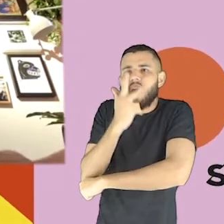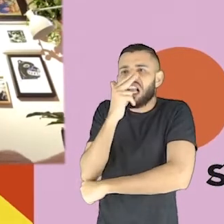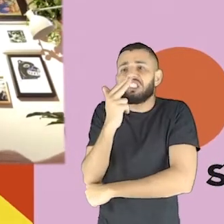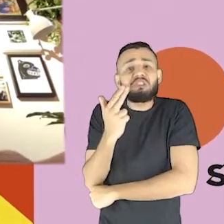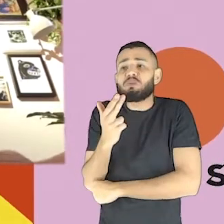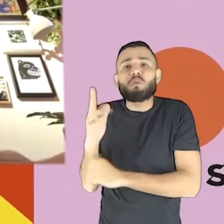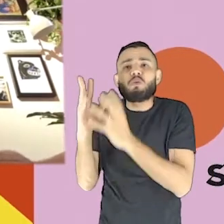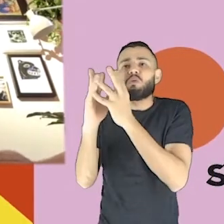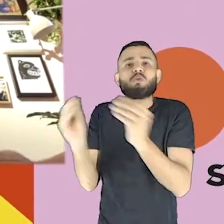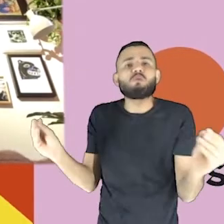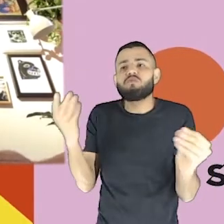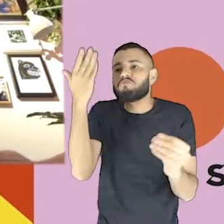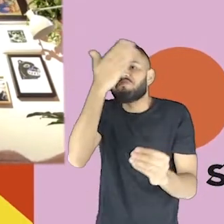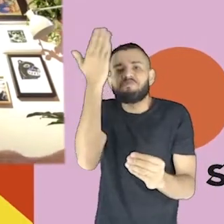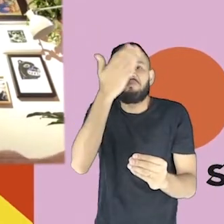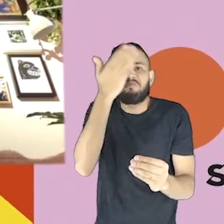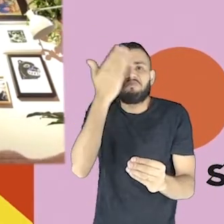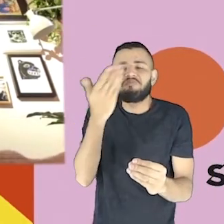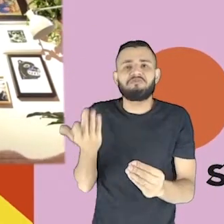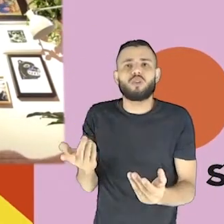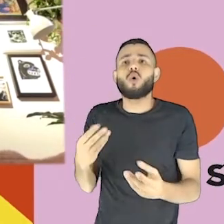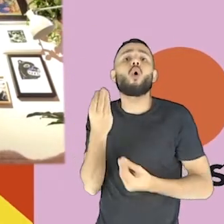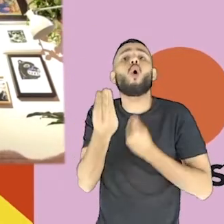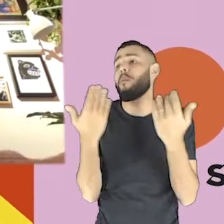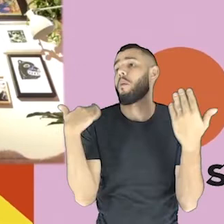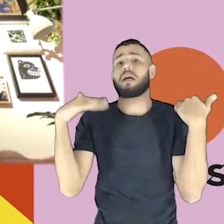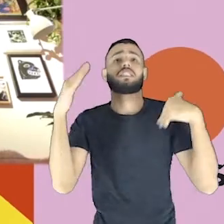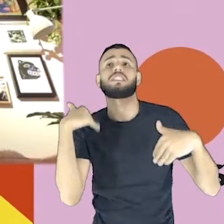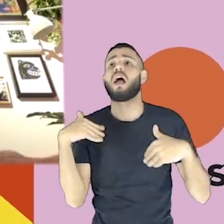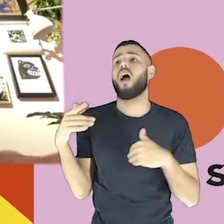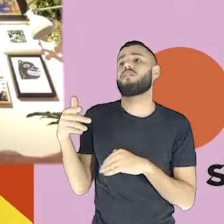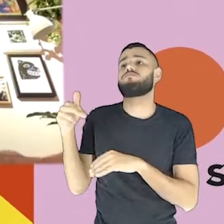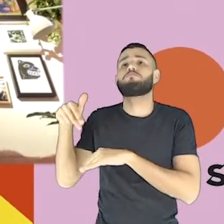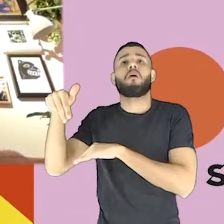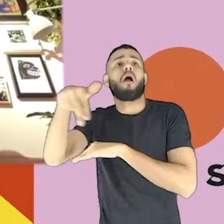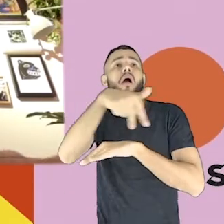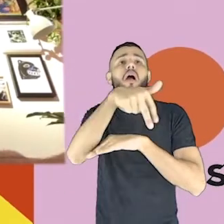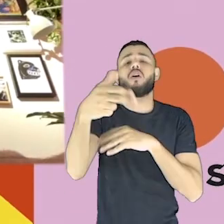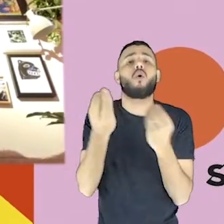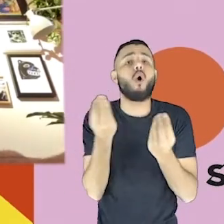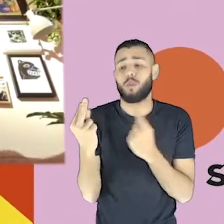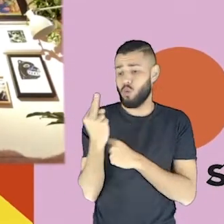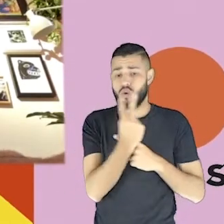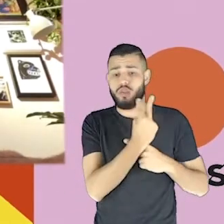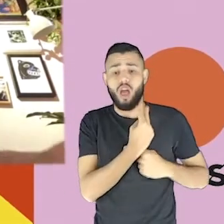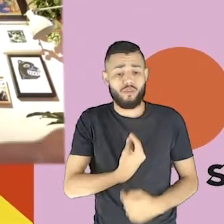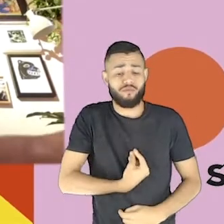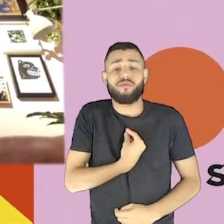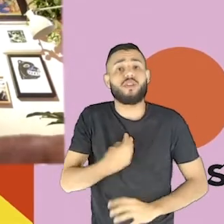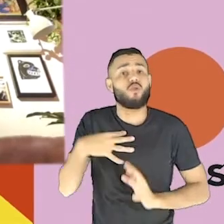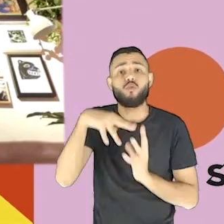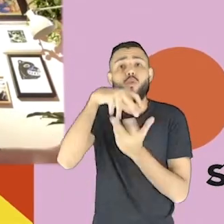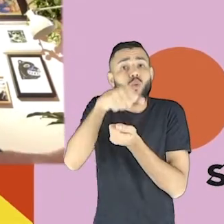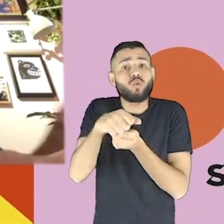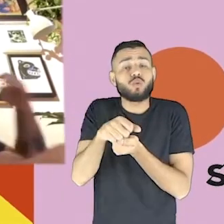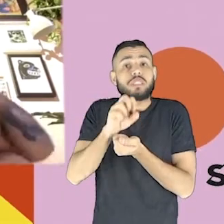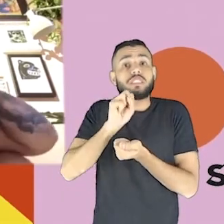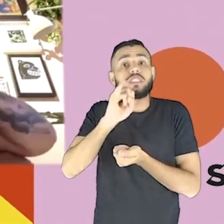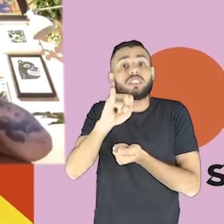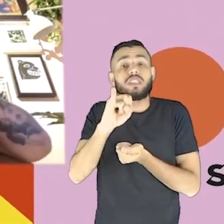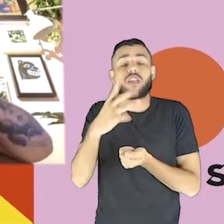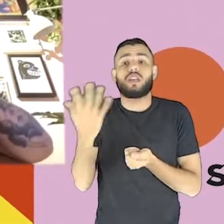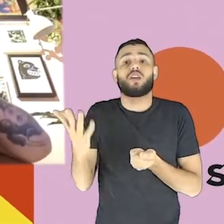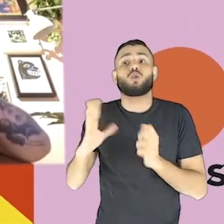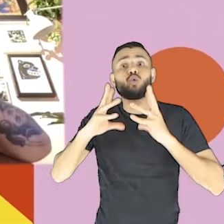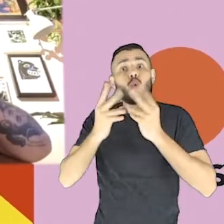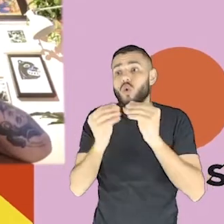se ela não existisse. Deixa ela lá em casa, porque como que ela vai sair? Como é que ela vai se cuidar? Como é que ela vai existir nesse mundo se a